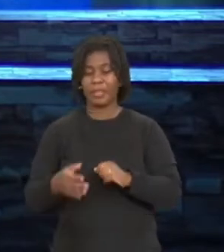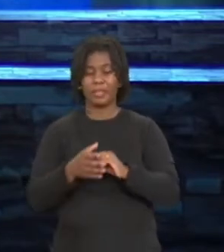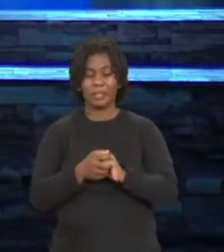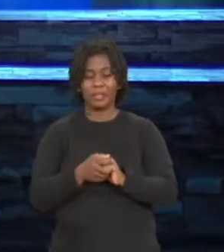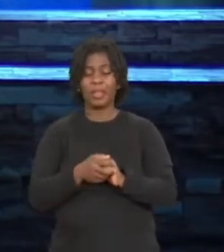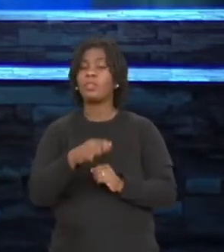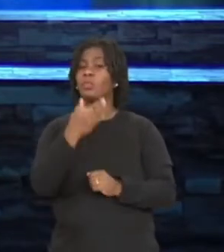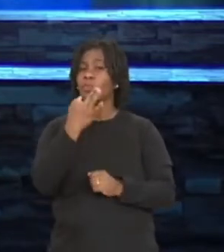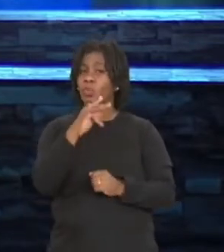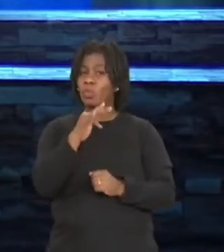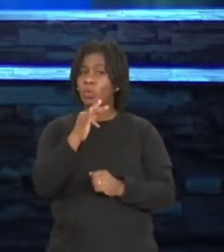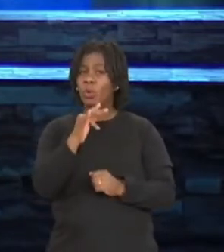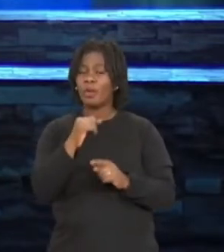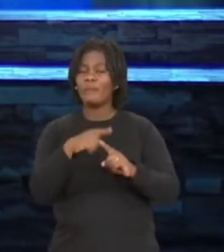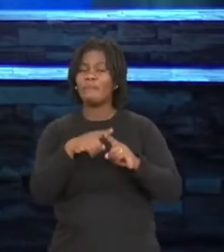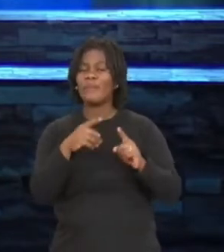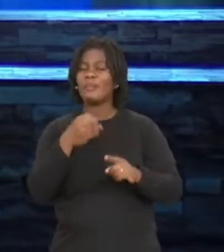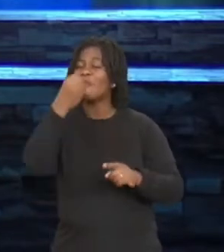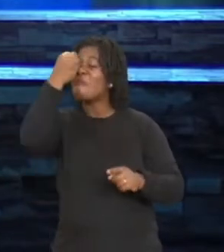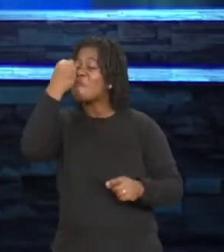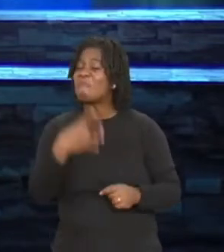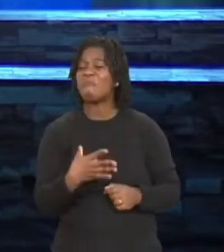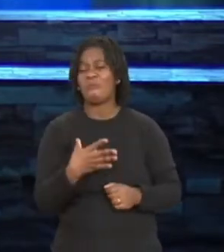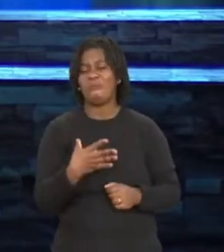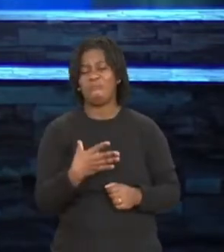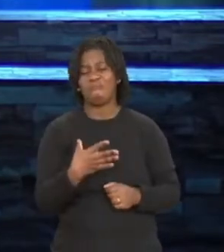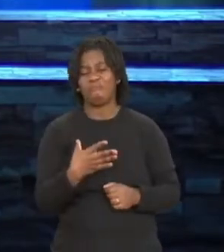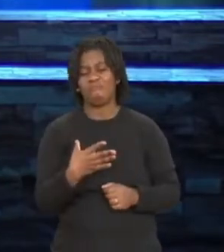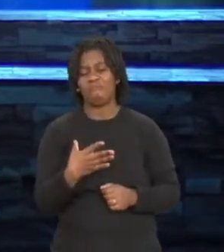Doeu, mas valeu a pena.